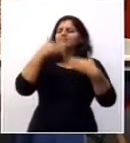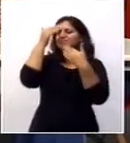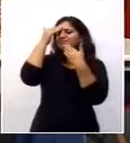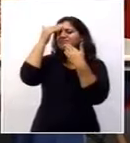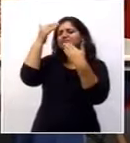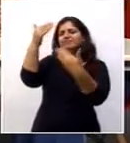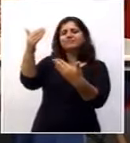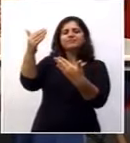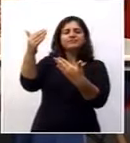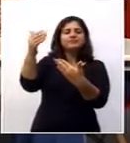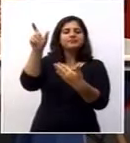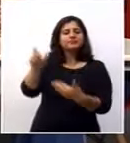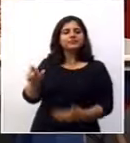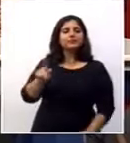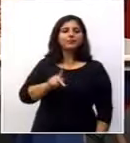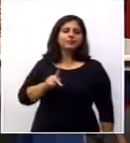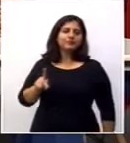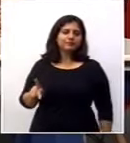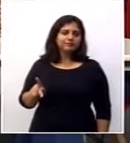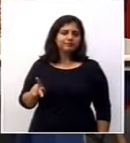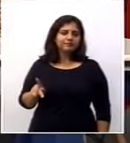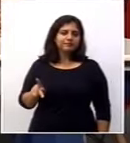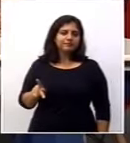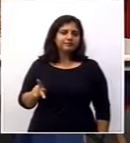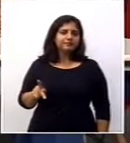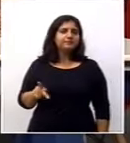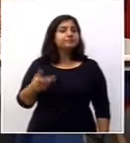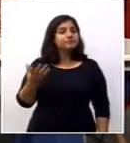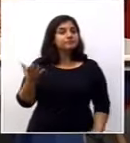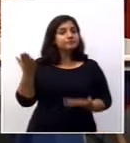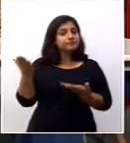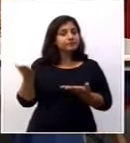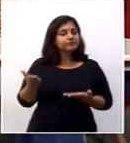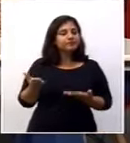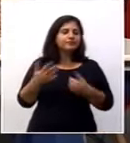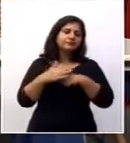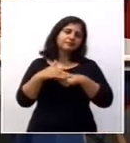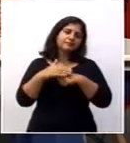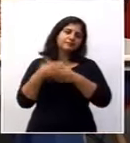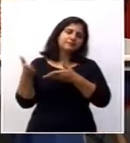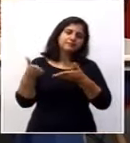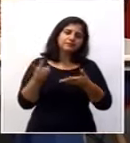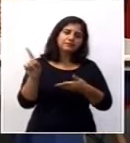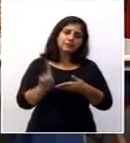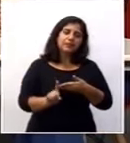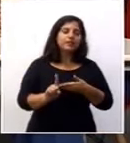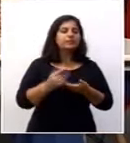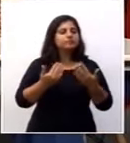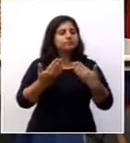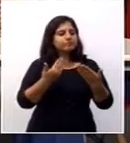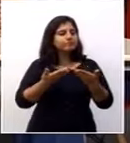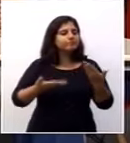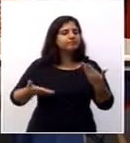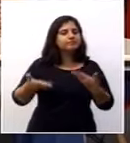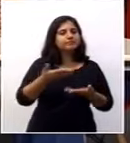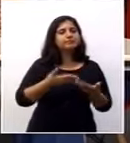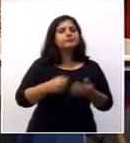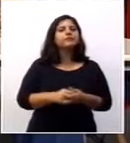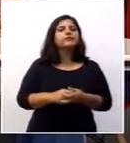bastante a professora, que gentilmente veio até aqui conversar com a gente,